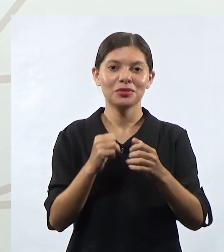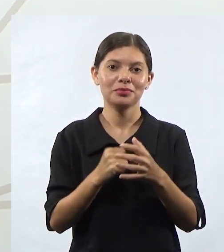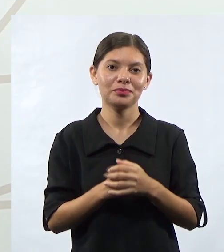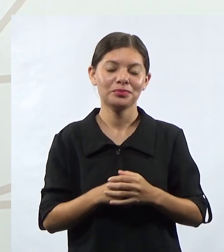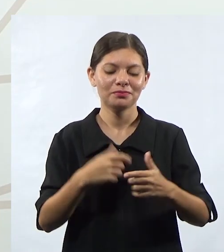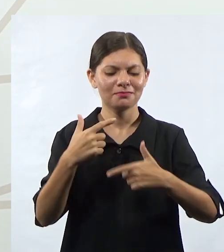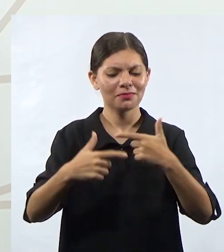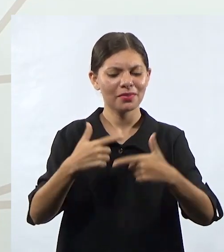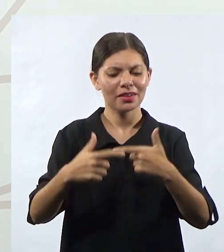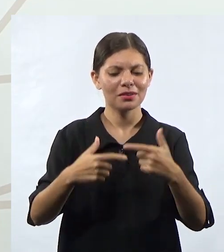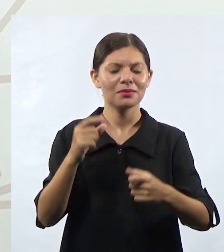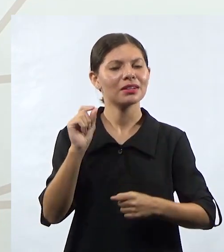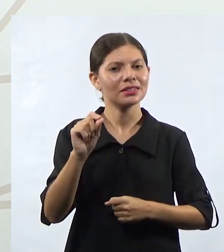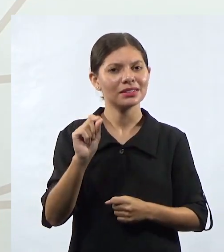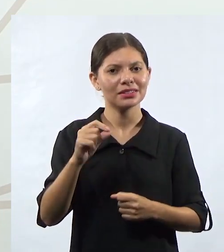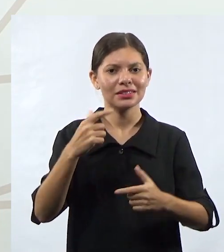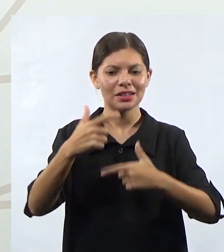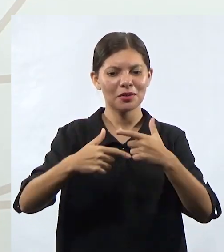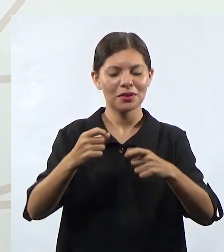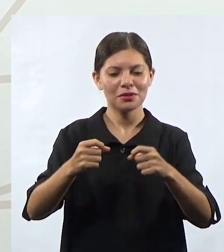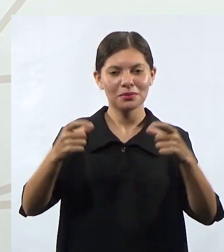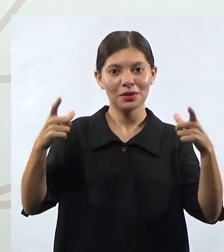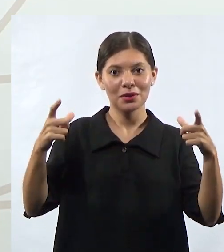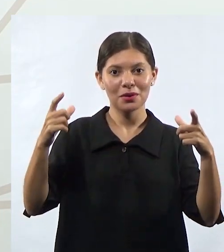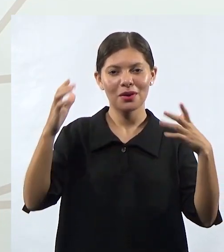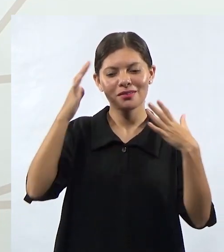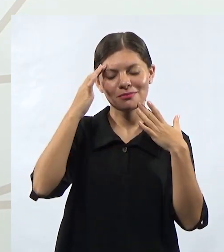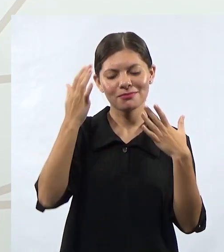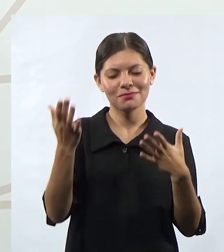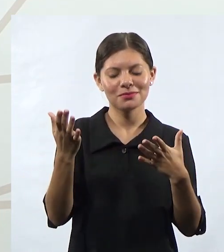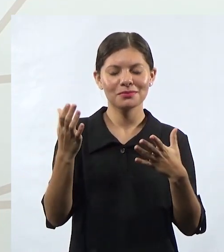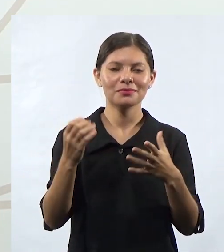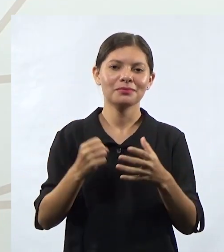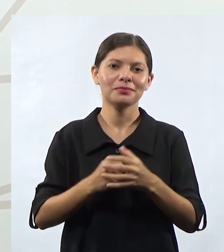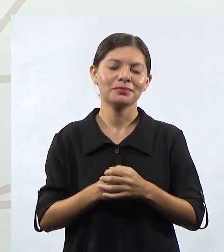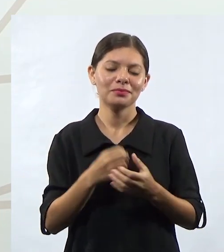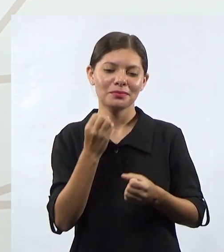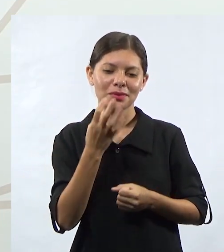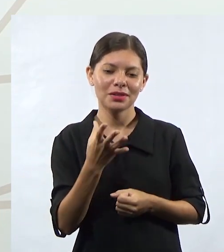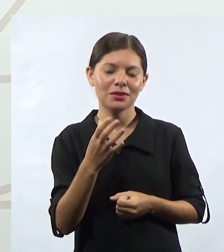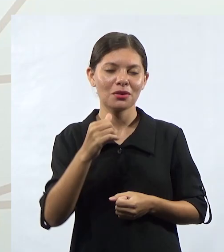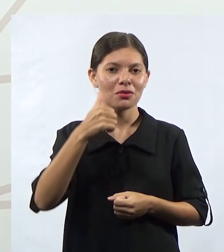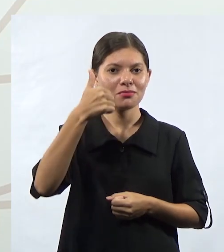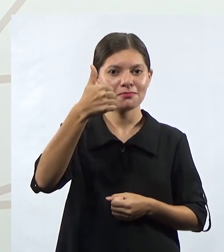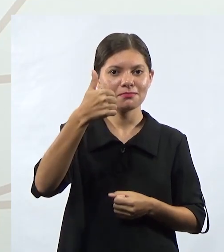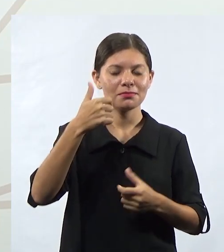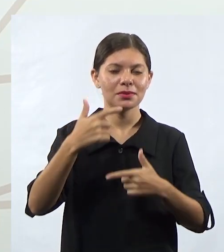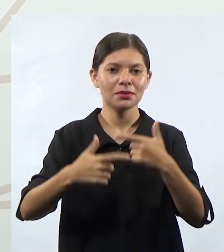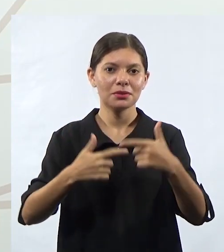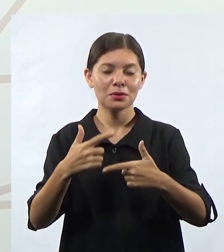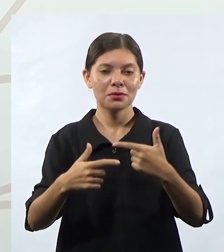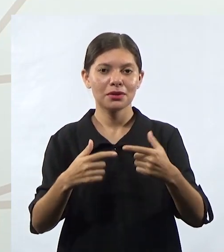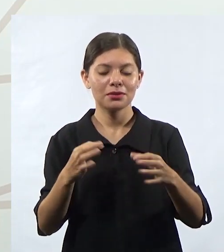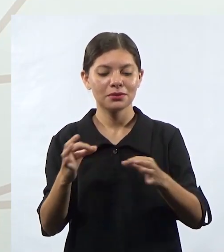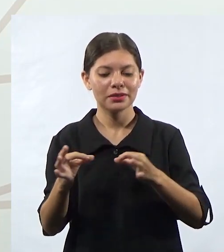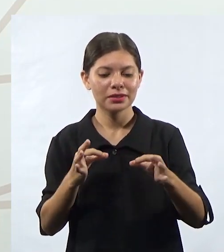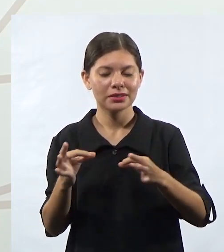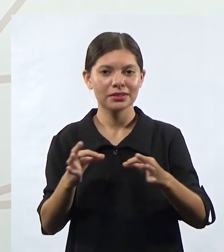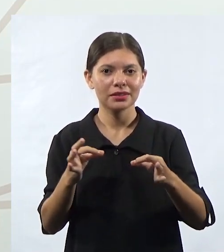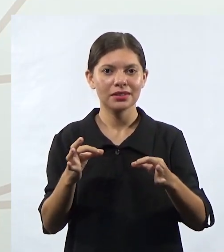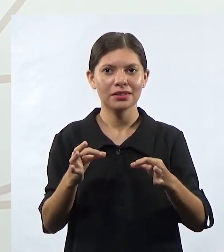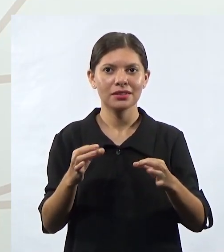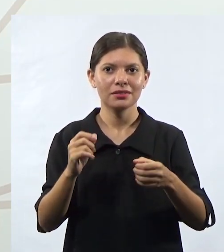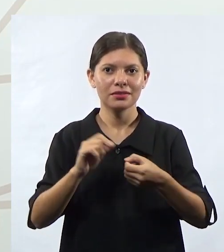É trabalhoso, mas quanto maior o trabalho, mais gratificante o resultado é. E, né, vamos nos organizar para poder fazer desse trabalho